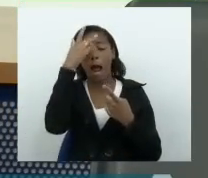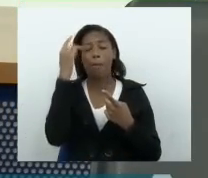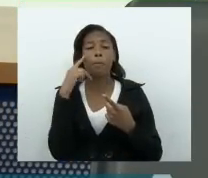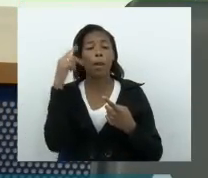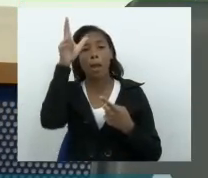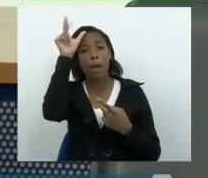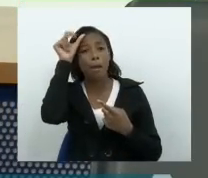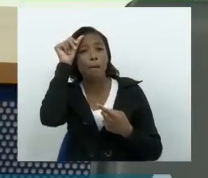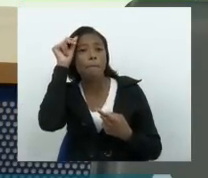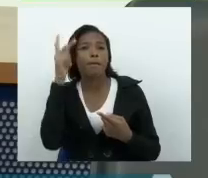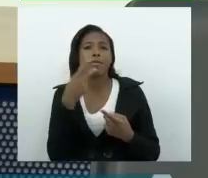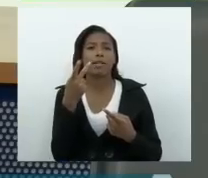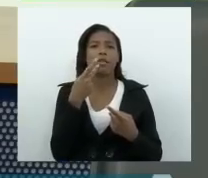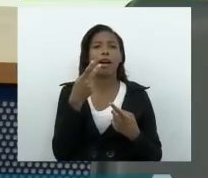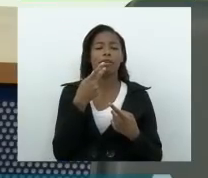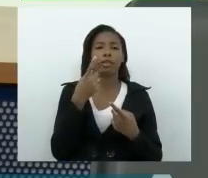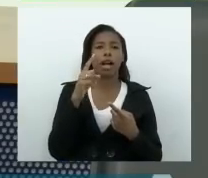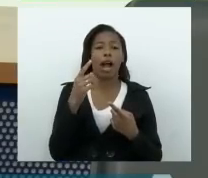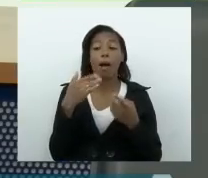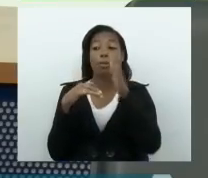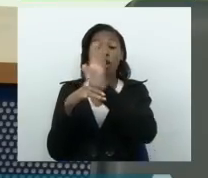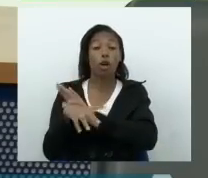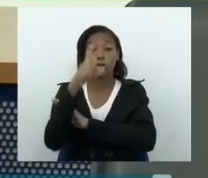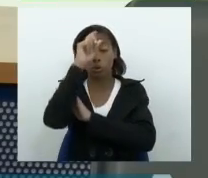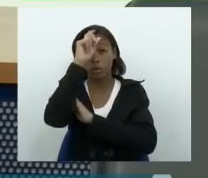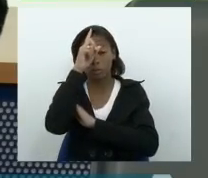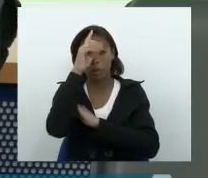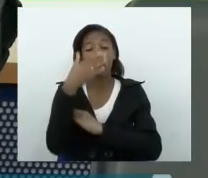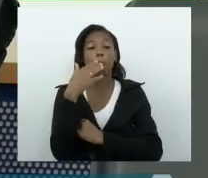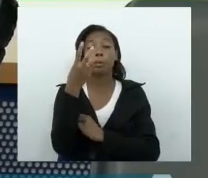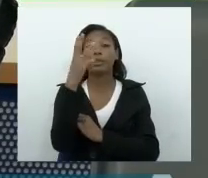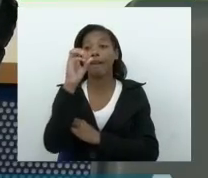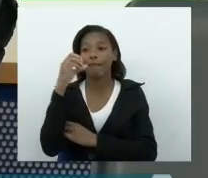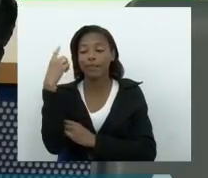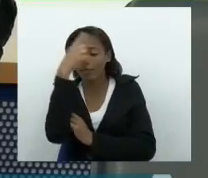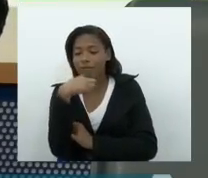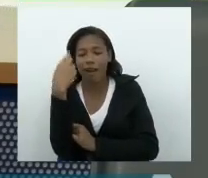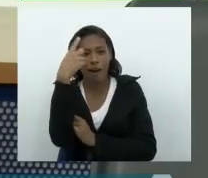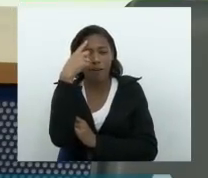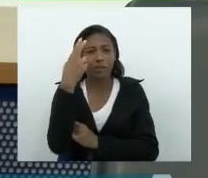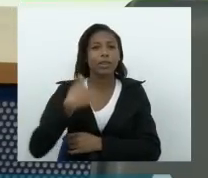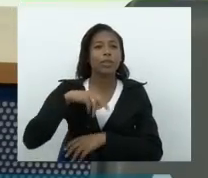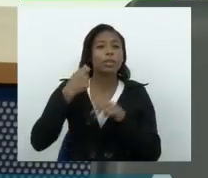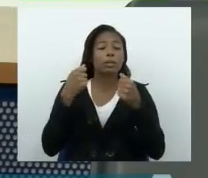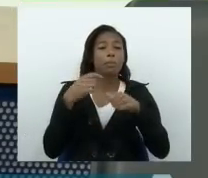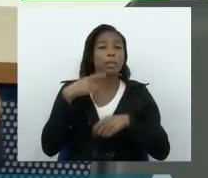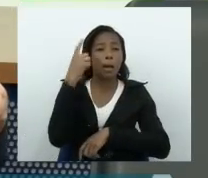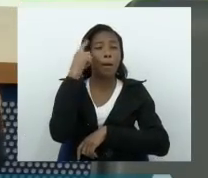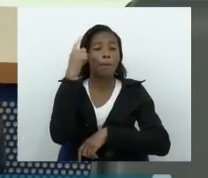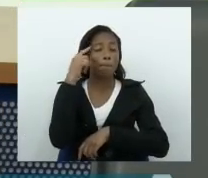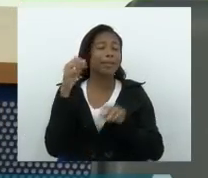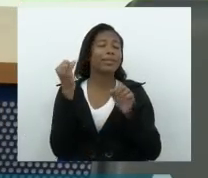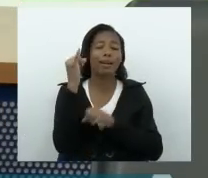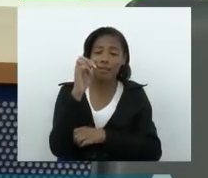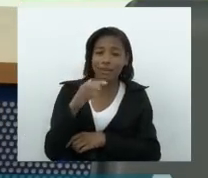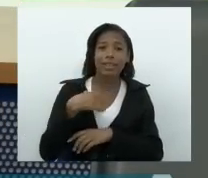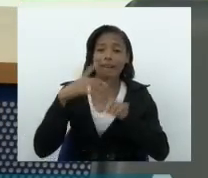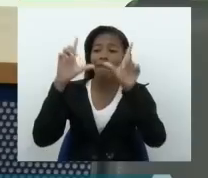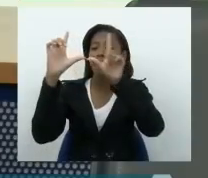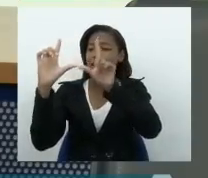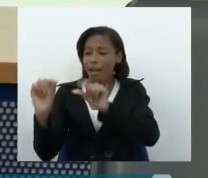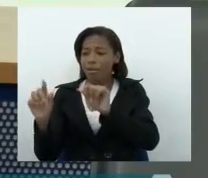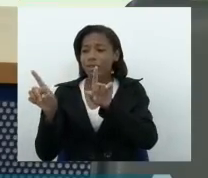enfermeiras, as auxiliares de enfermagem reivindicando 30 horas. E nós temos que pensar efetivamente em